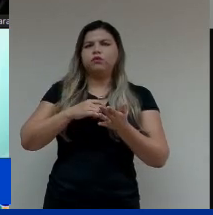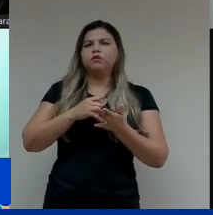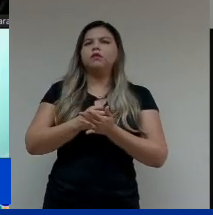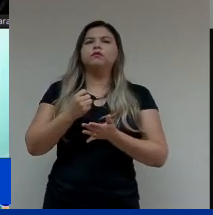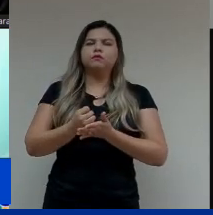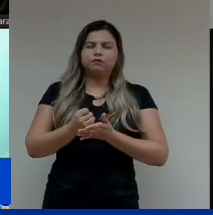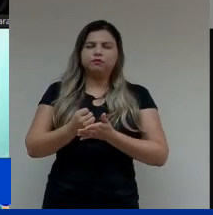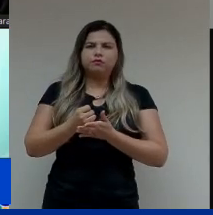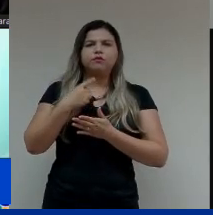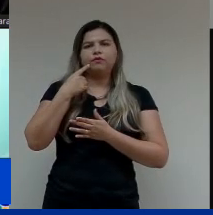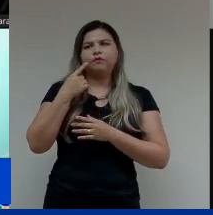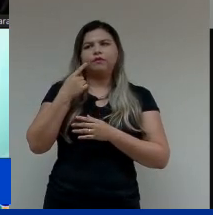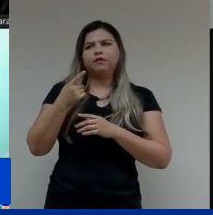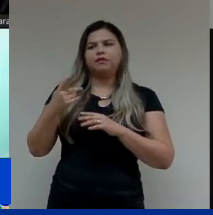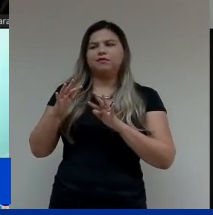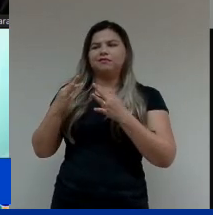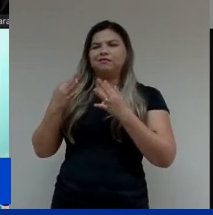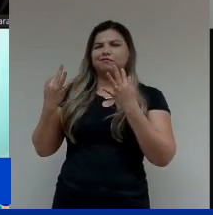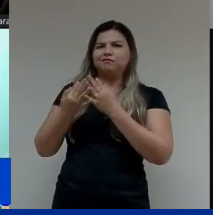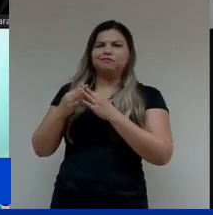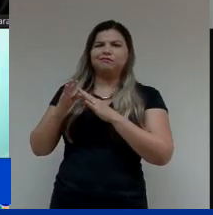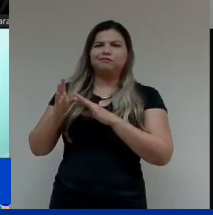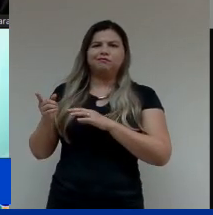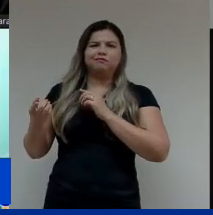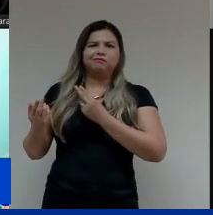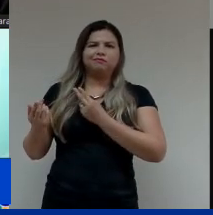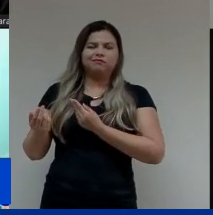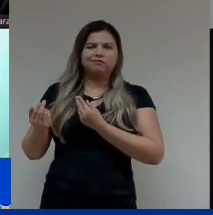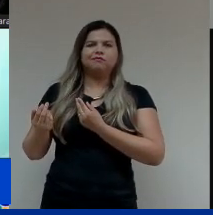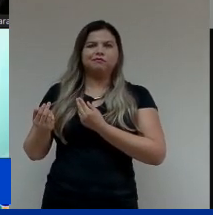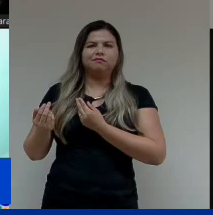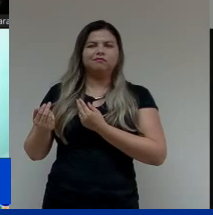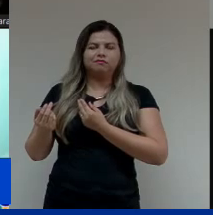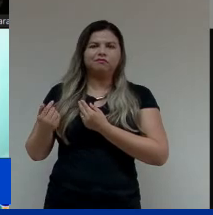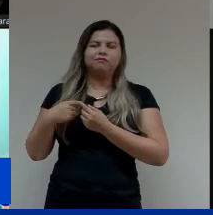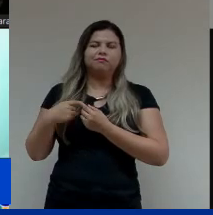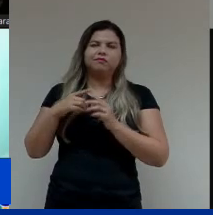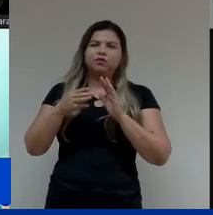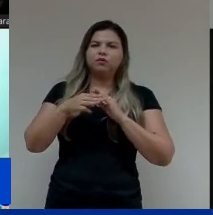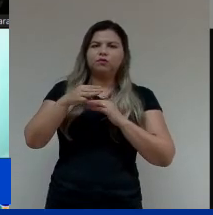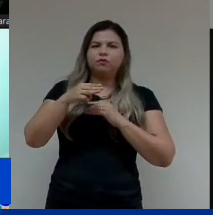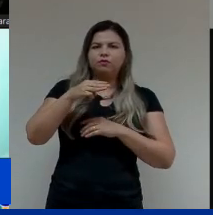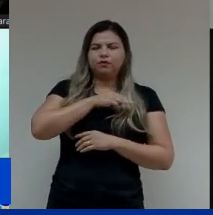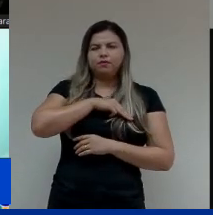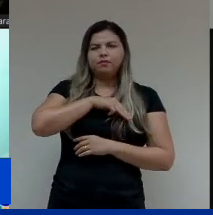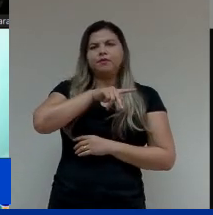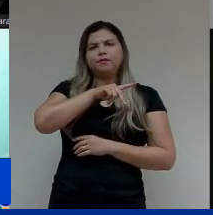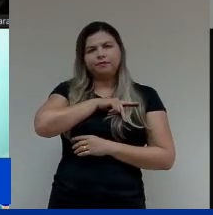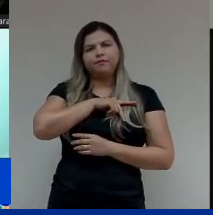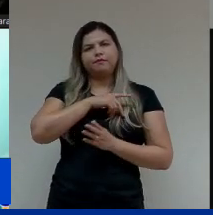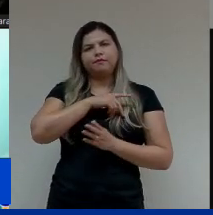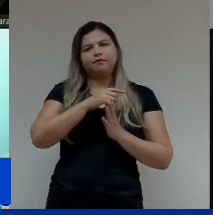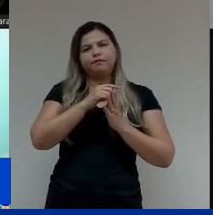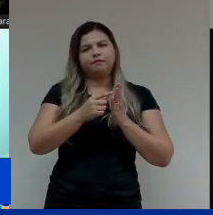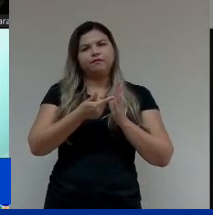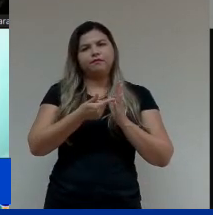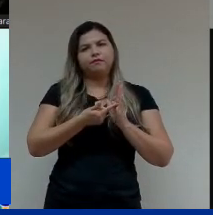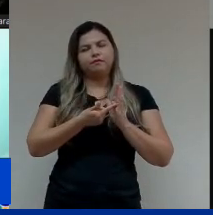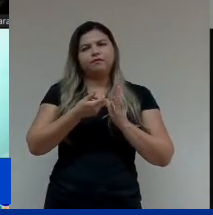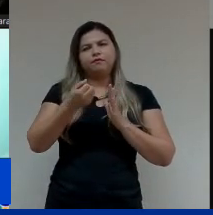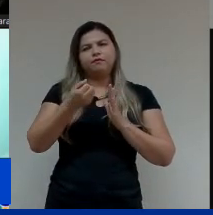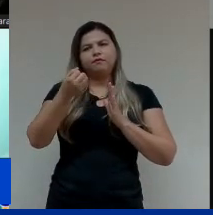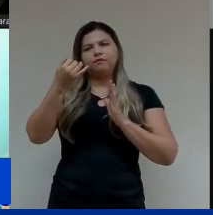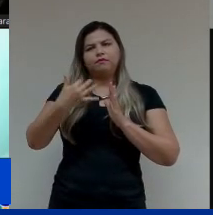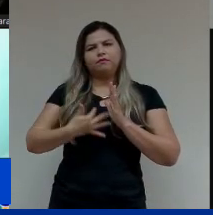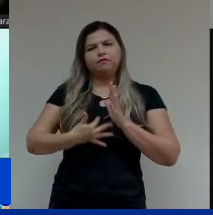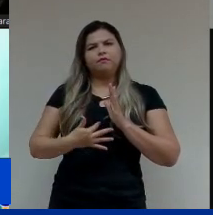com parentesco com o candidato, alega o Ministério Público Eleitoral que o acordo embargado não apontou de